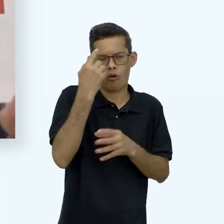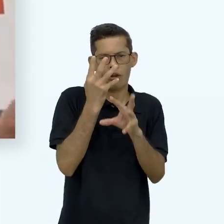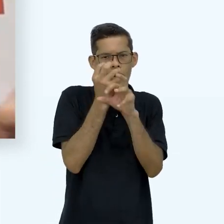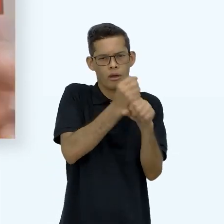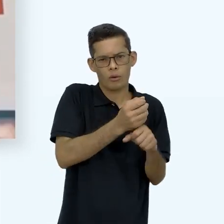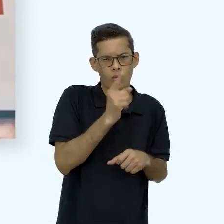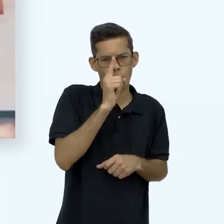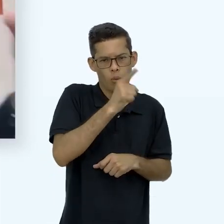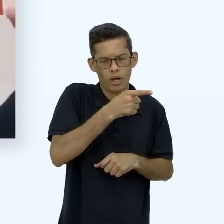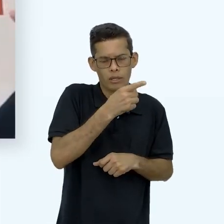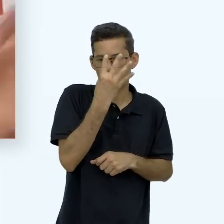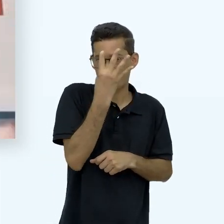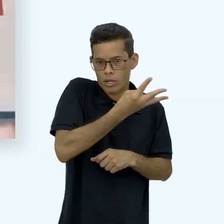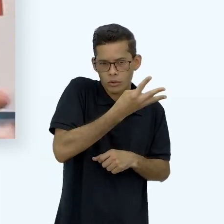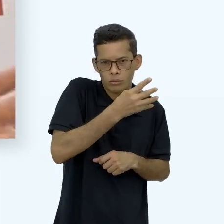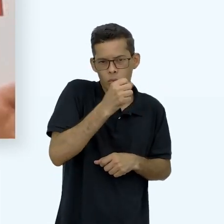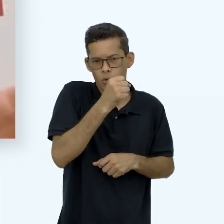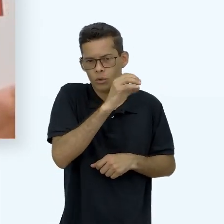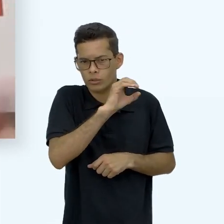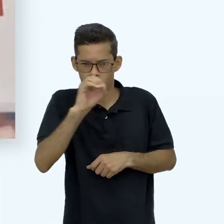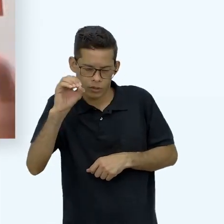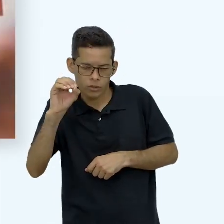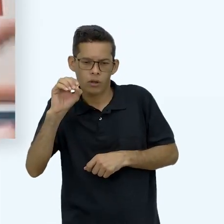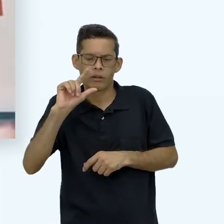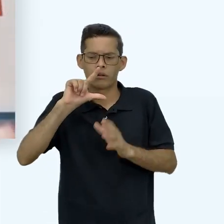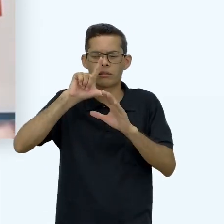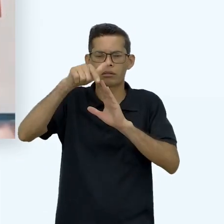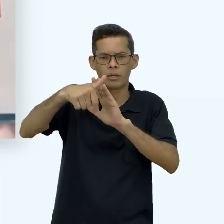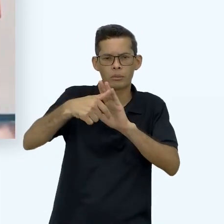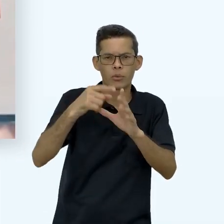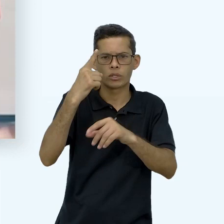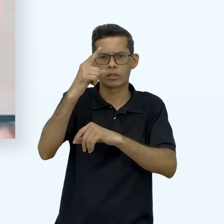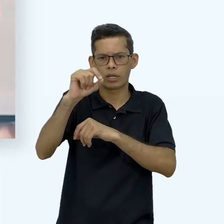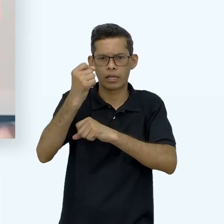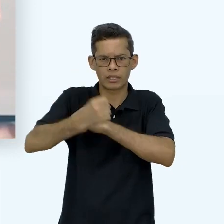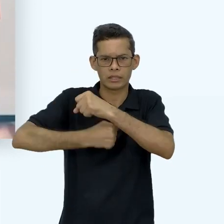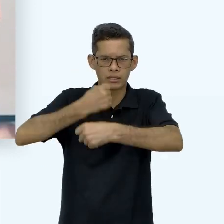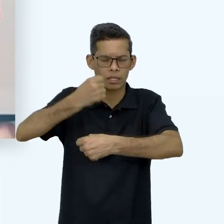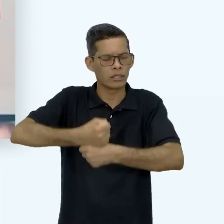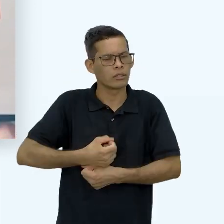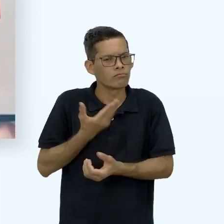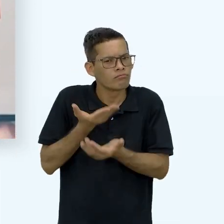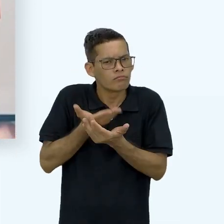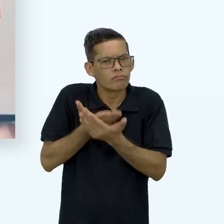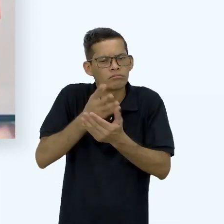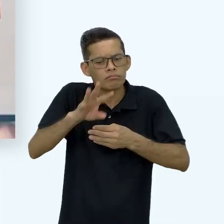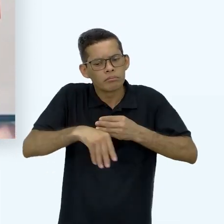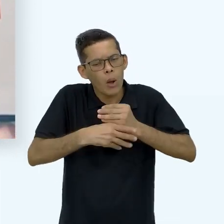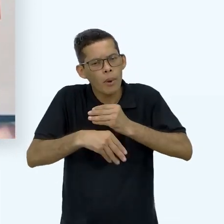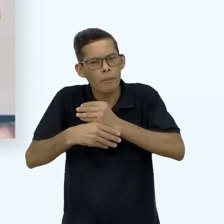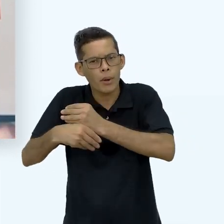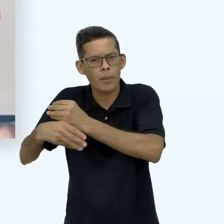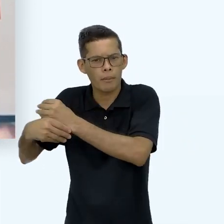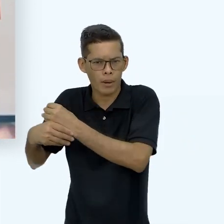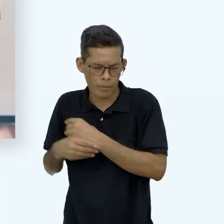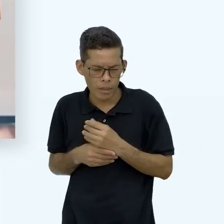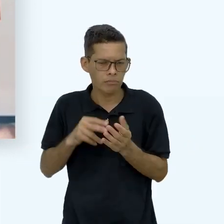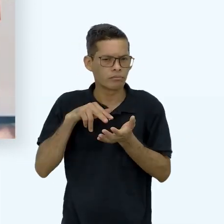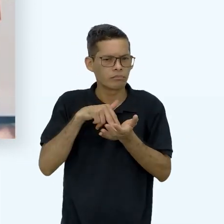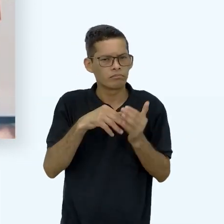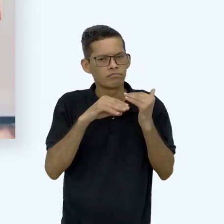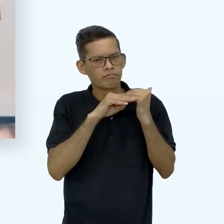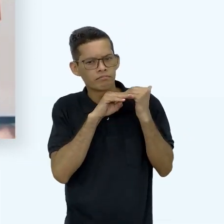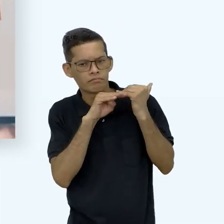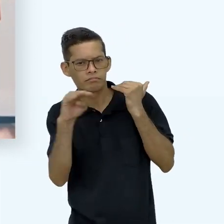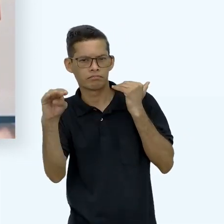2.400 horas do que ele aprendeu já não vale mais. Ao longo de 10 anos ele repôs isso aqui. Então ele precisava estudar 1 hora por dia apenas para se manter